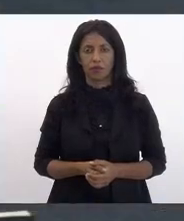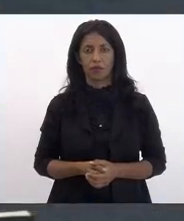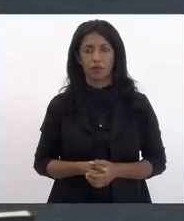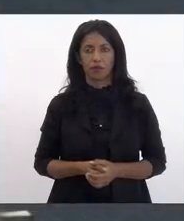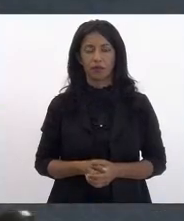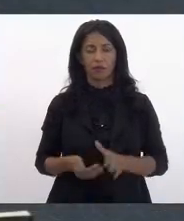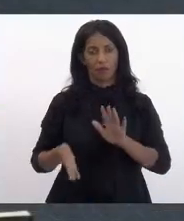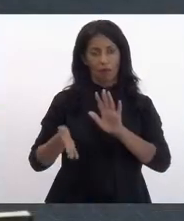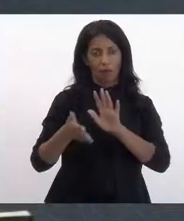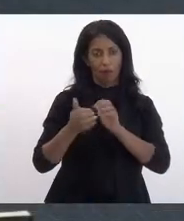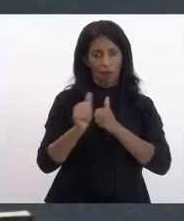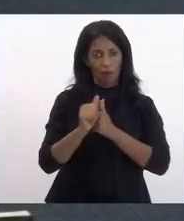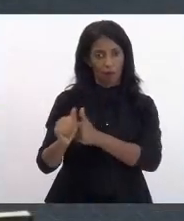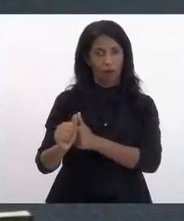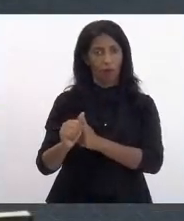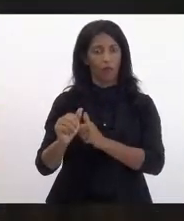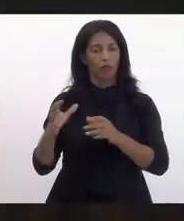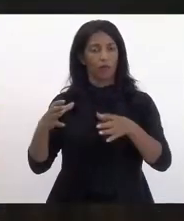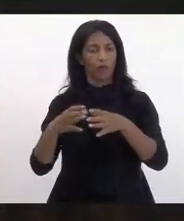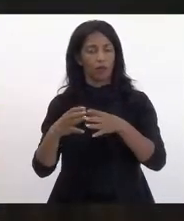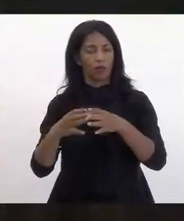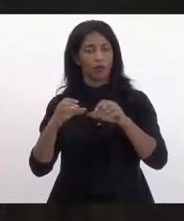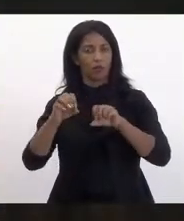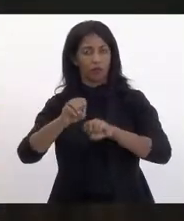Acompanho o parecer da Comissão de Educação.